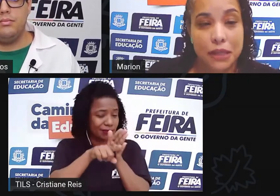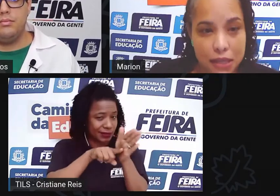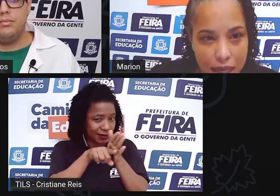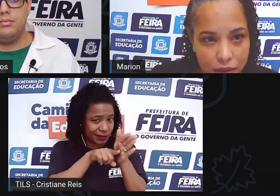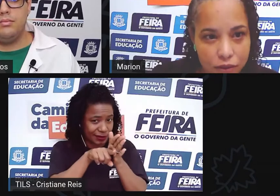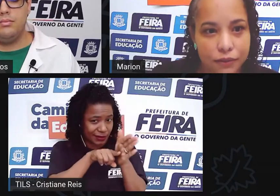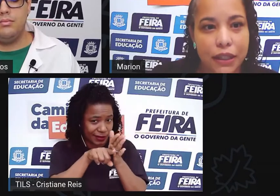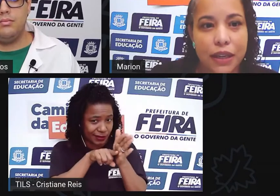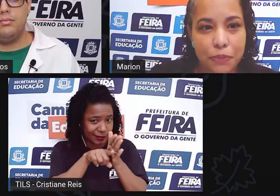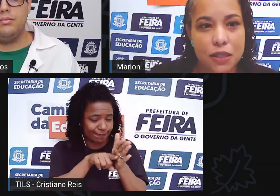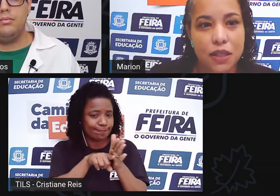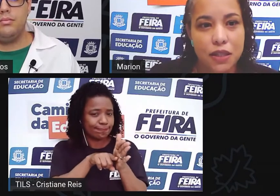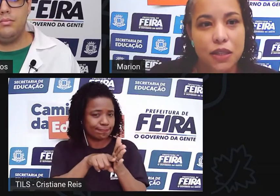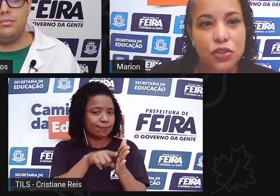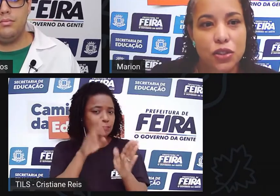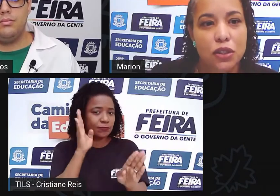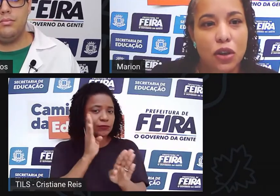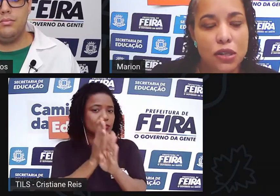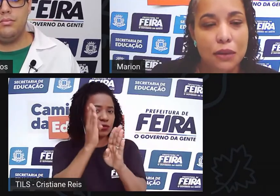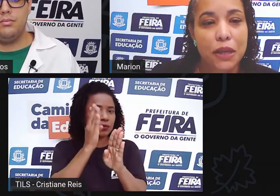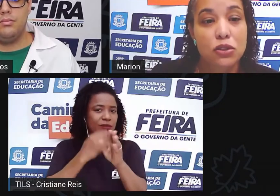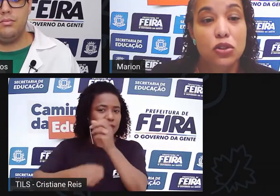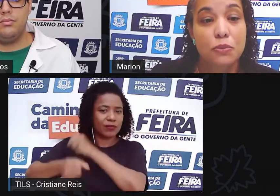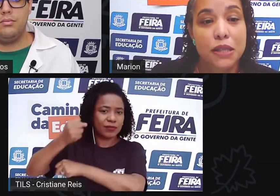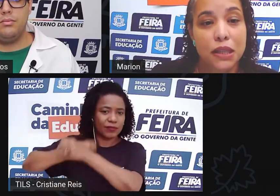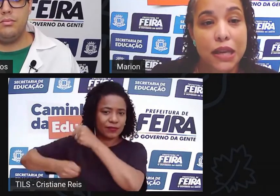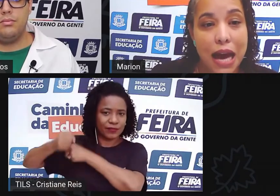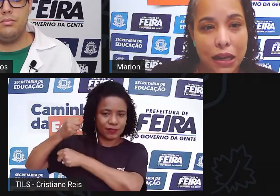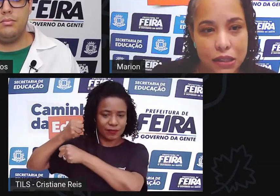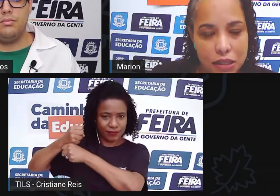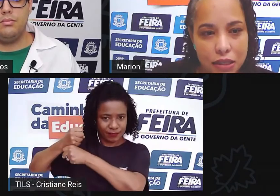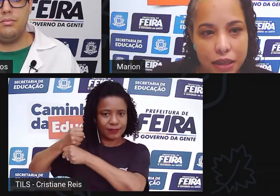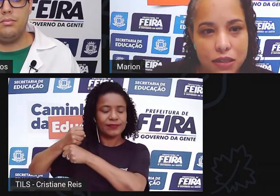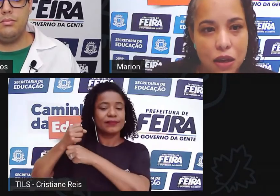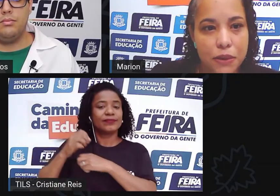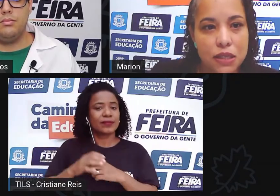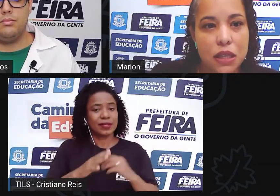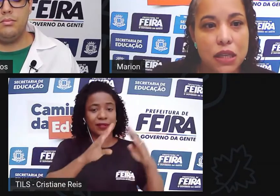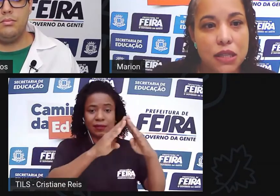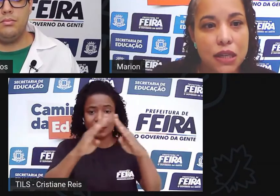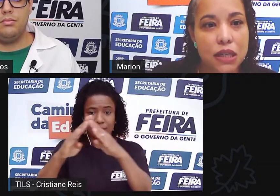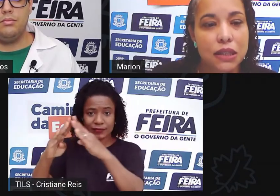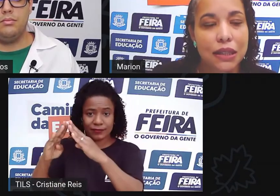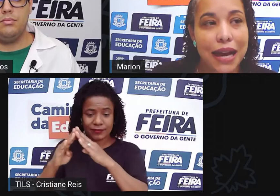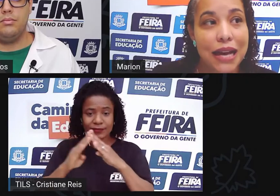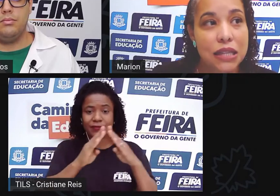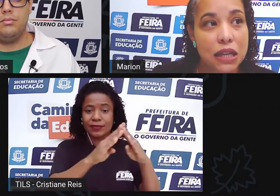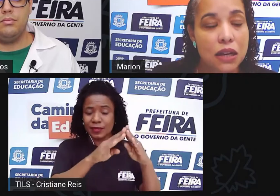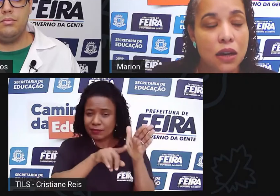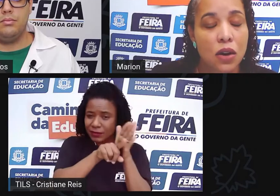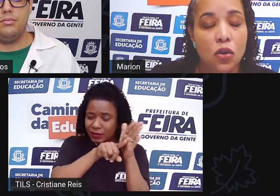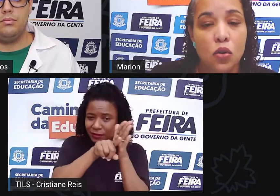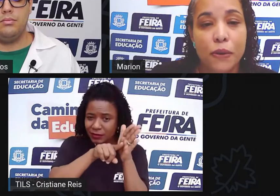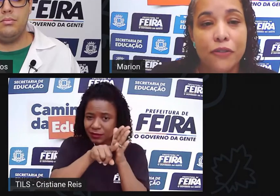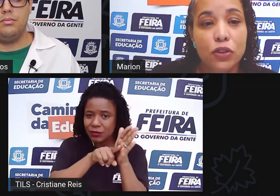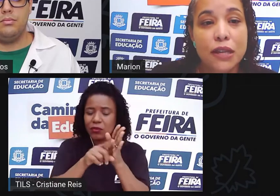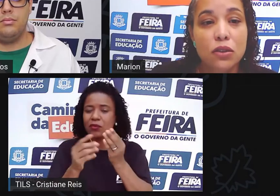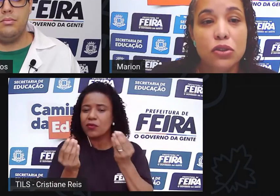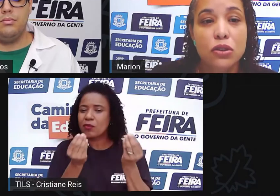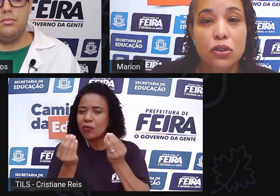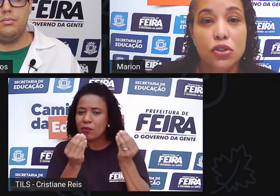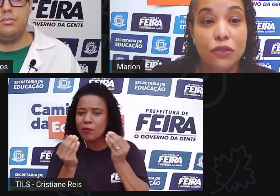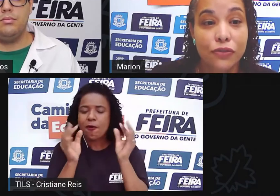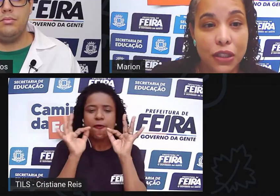ano passado, né, a pesquisa de orçamentos domiciliares. Essa é uma pesquisa que traça o perfil